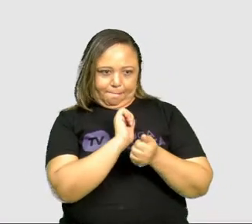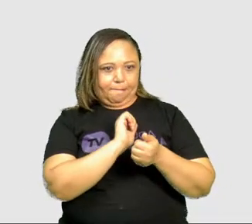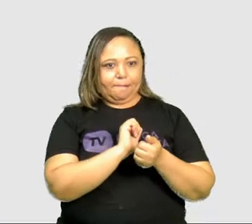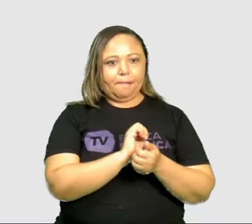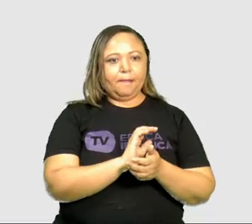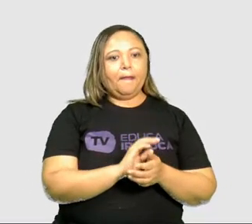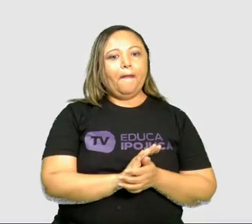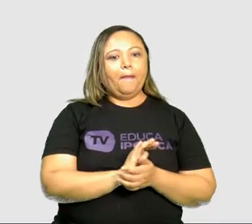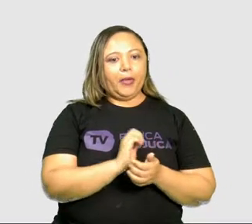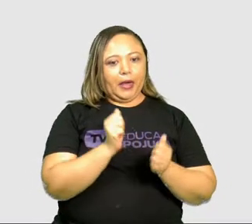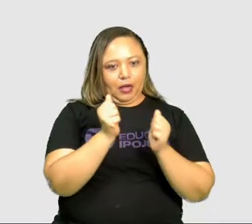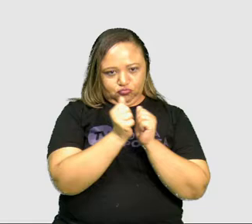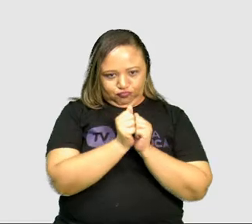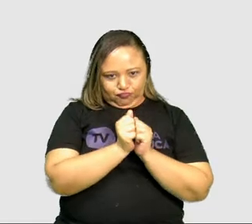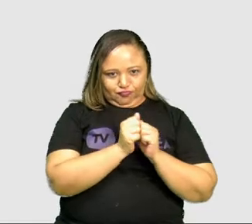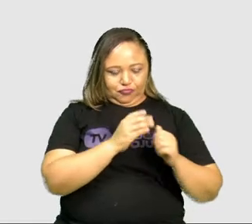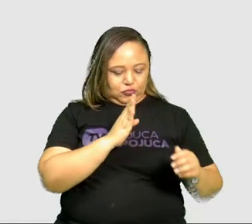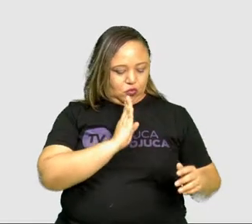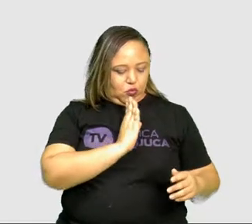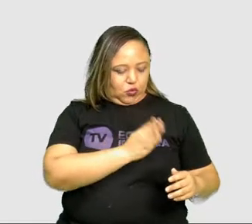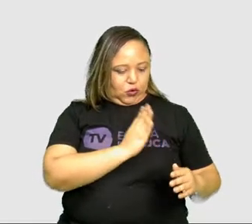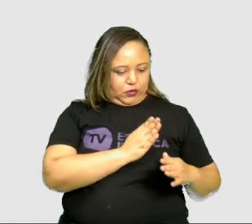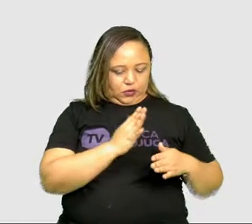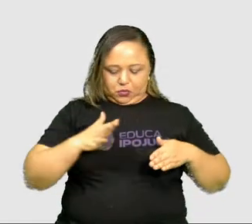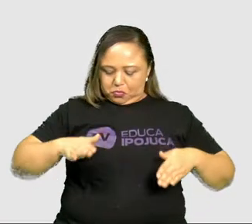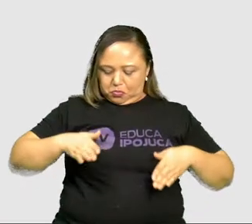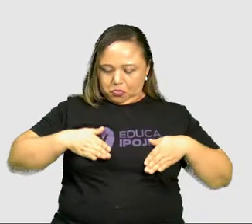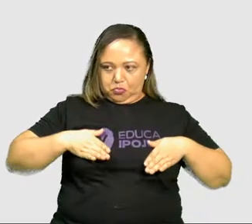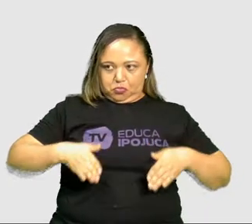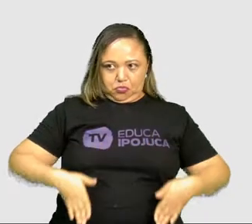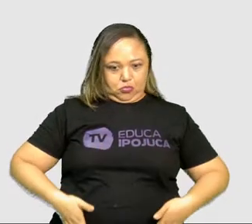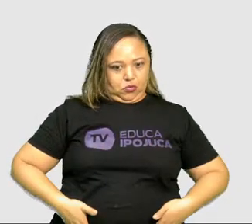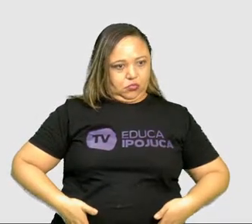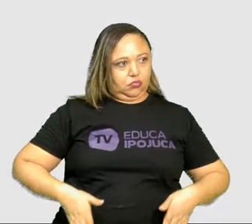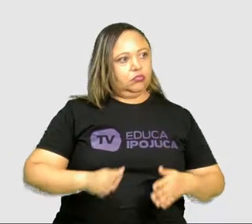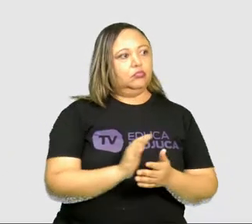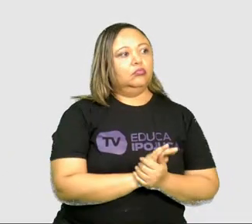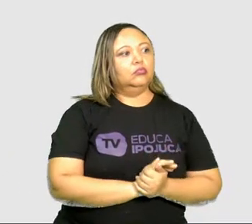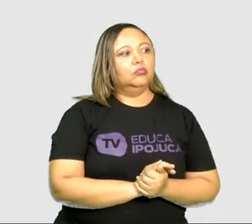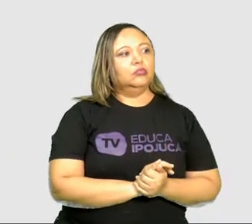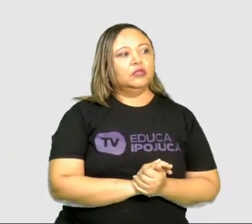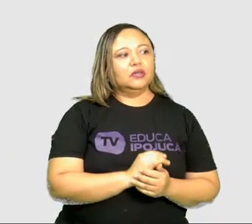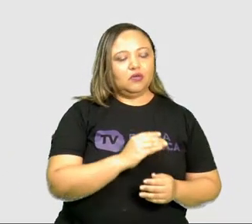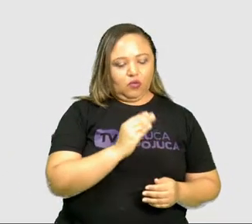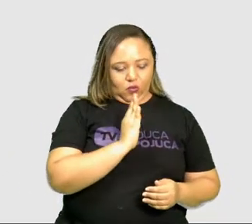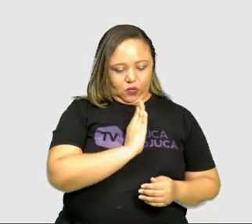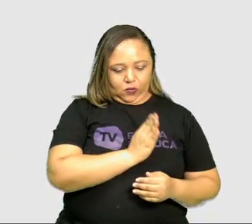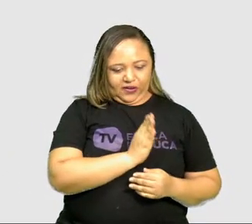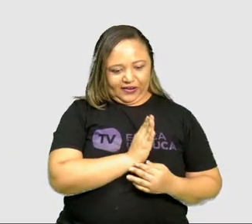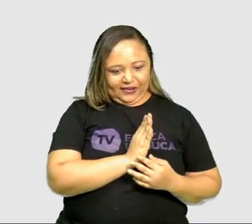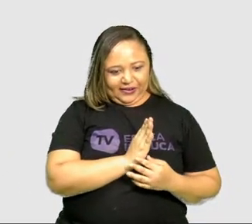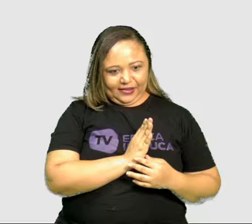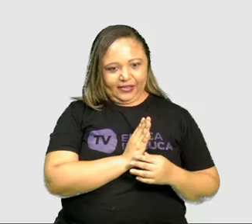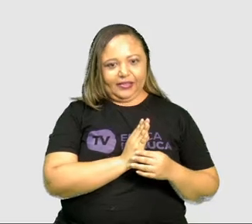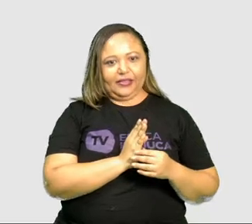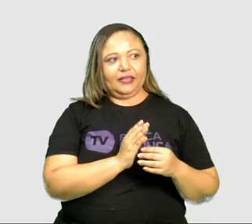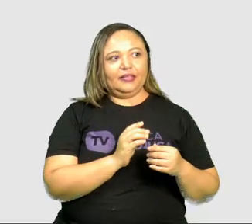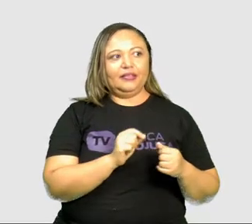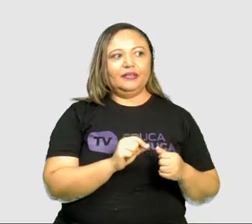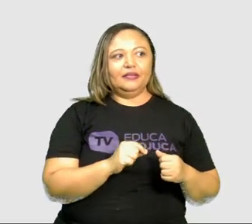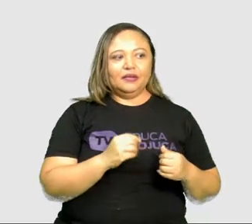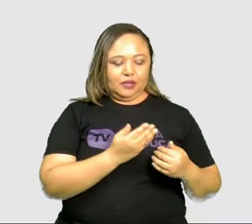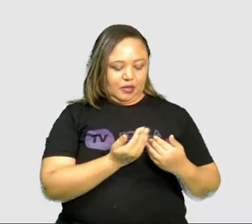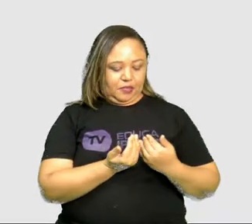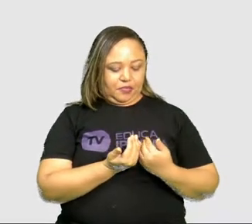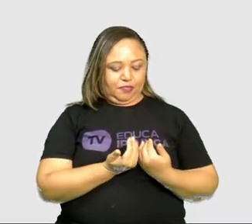um fica entre os outros dois. Então, o coração tem a tendência de ficar